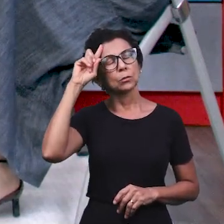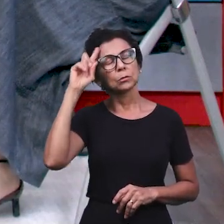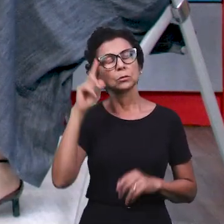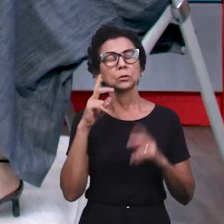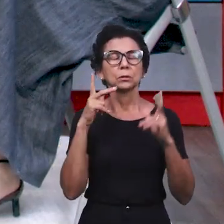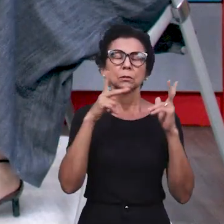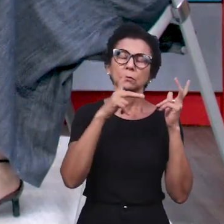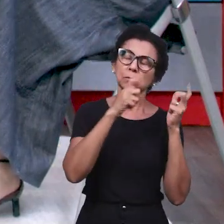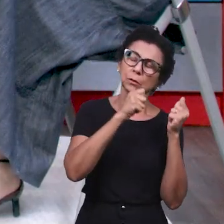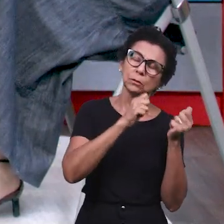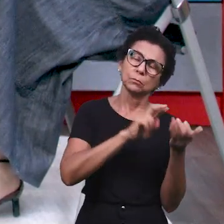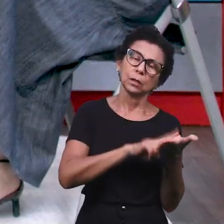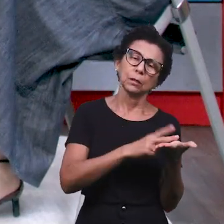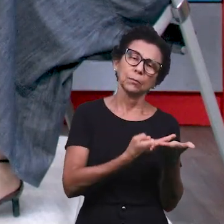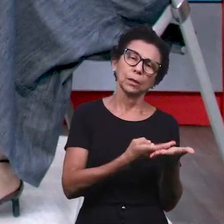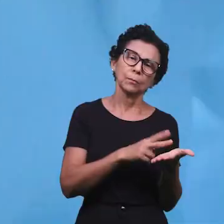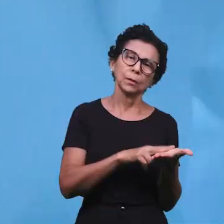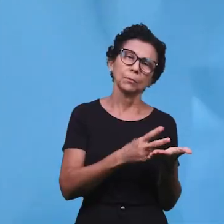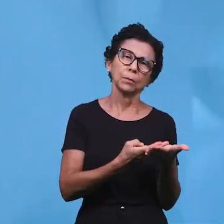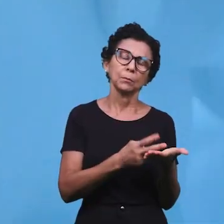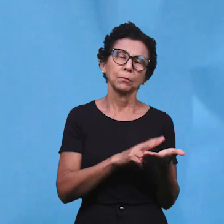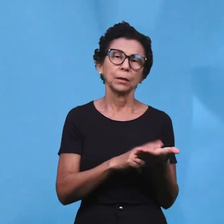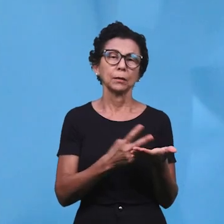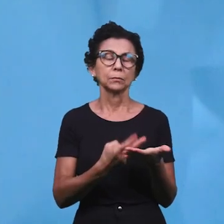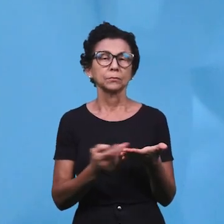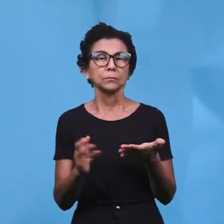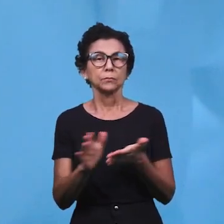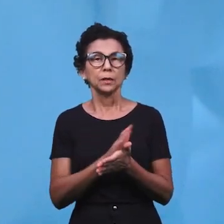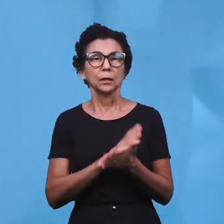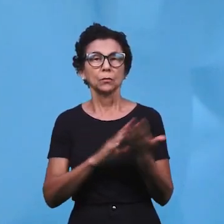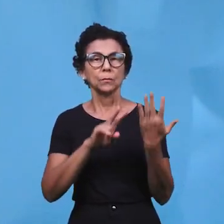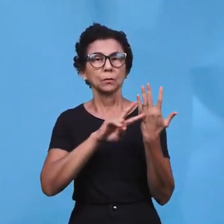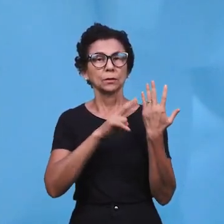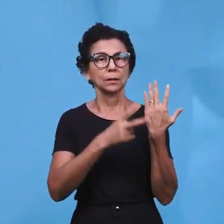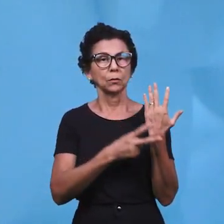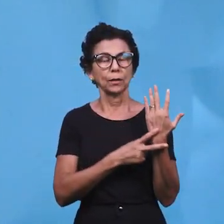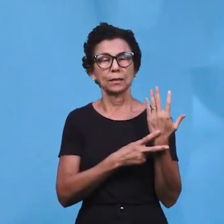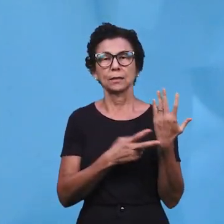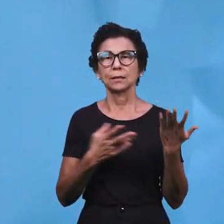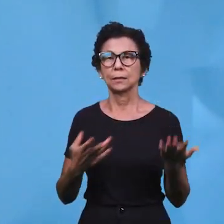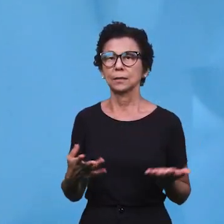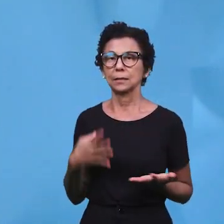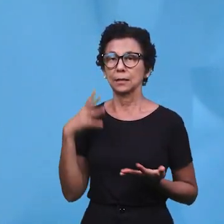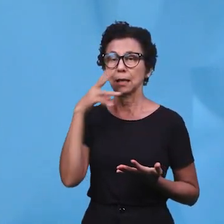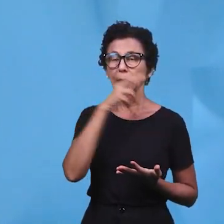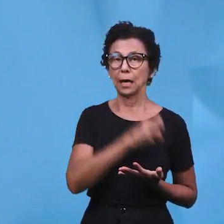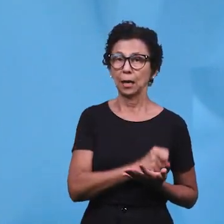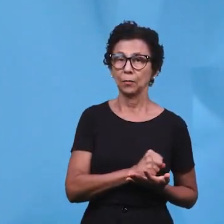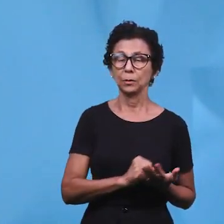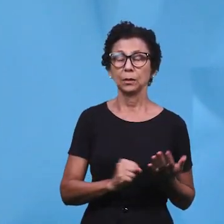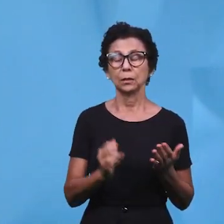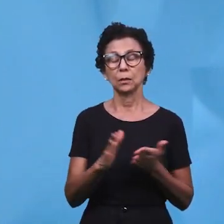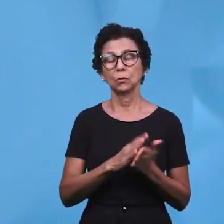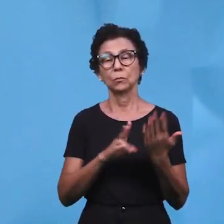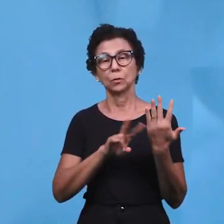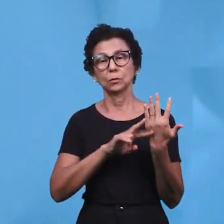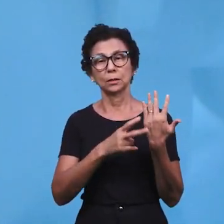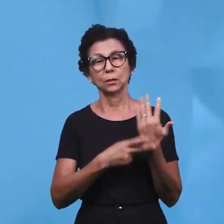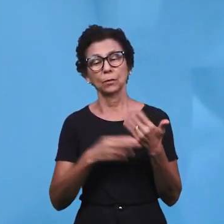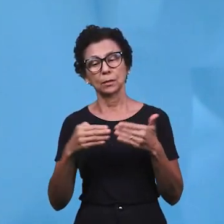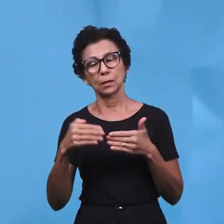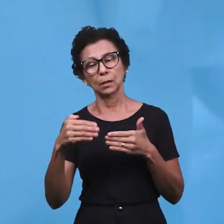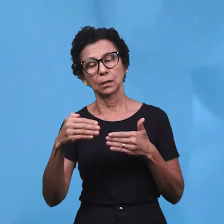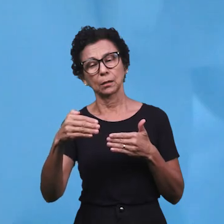constantemente? Bom, existem algumas consequências imediatas e algumas consequências a longo prazo.